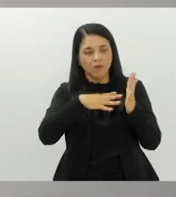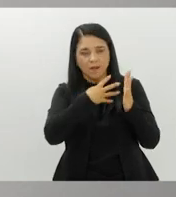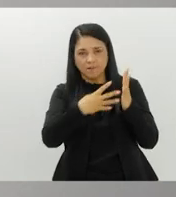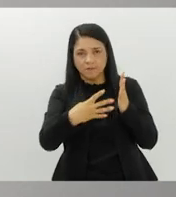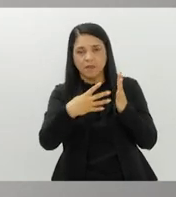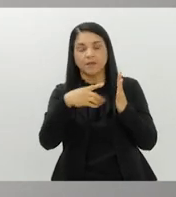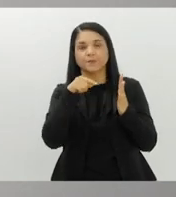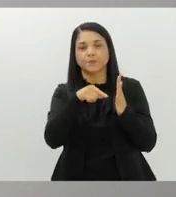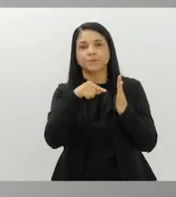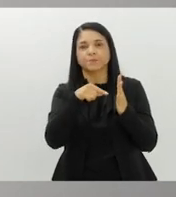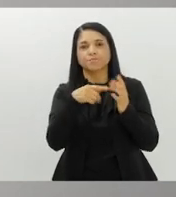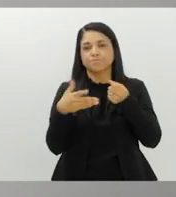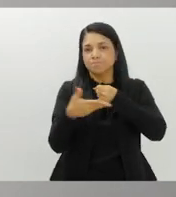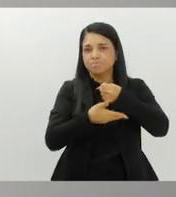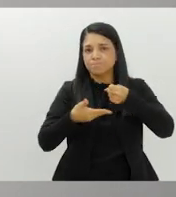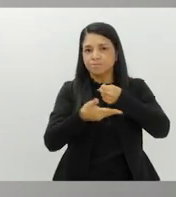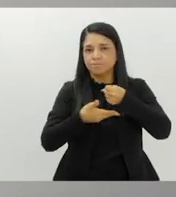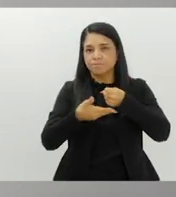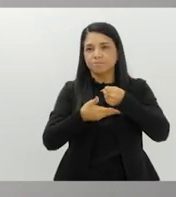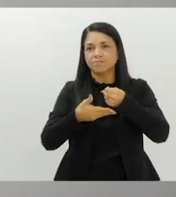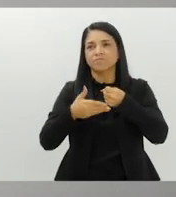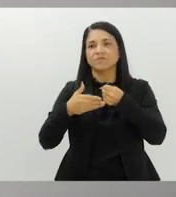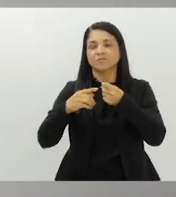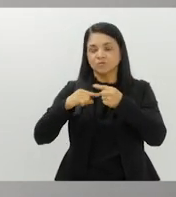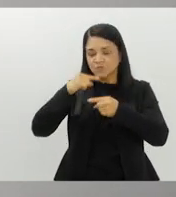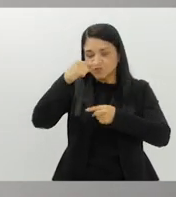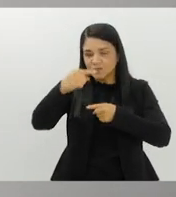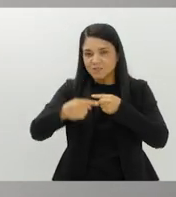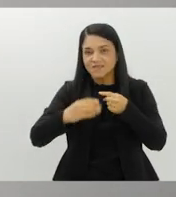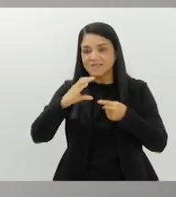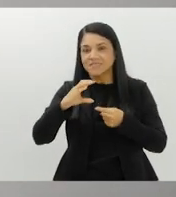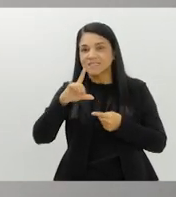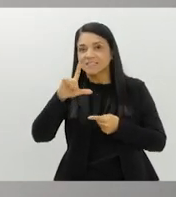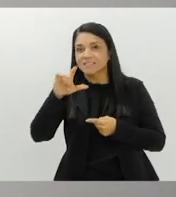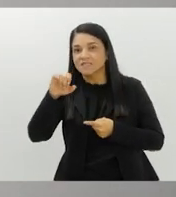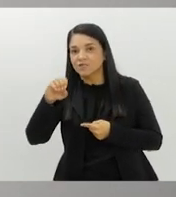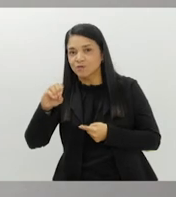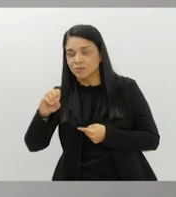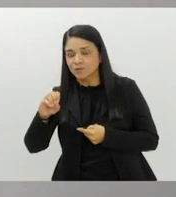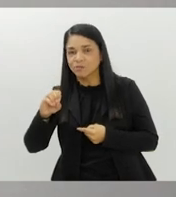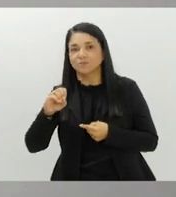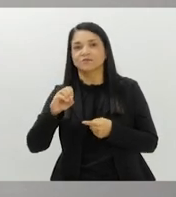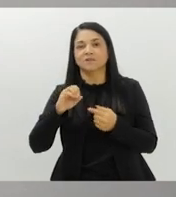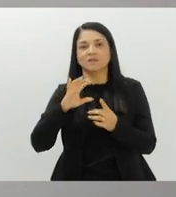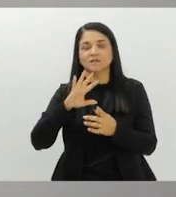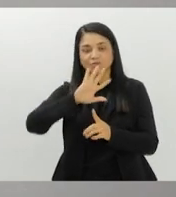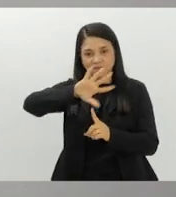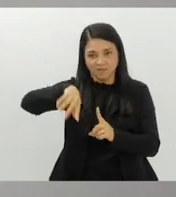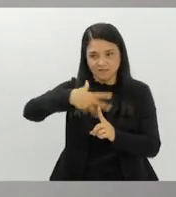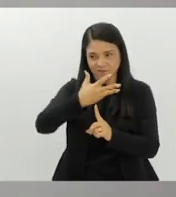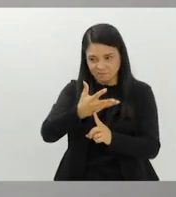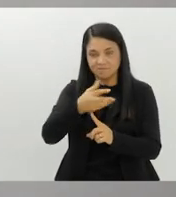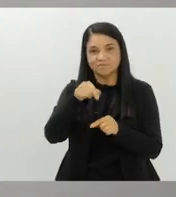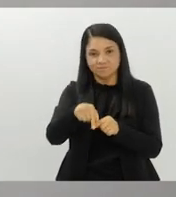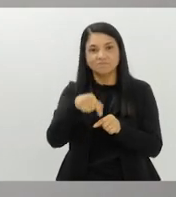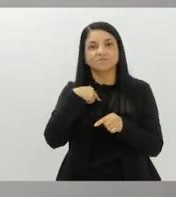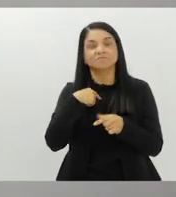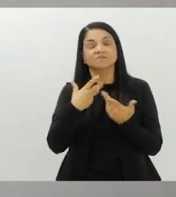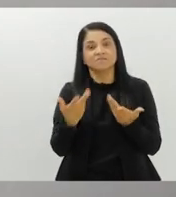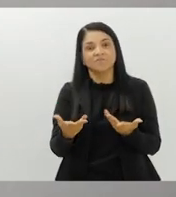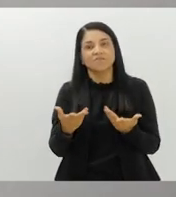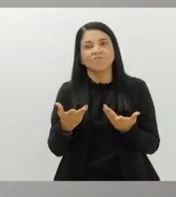todo baseado nos ciclos da natureza, nos solstícios, nos equinócios. Então, a minha líder pediu para